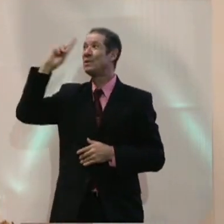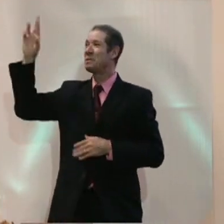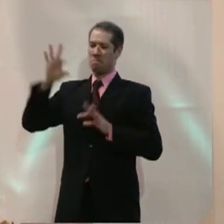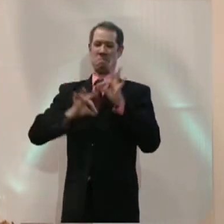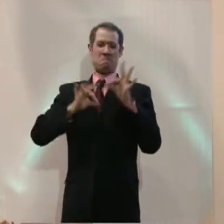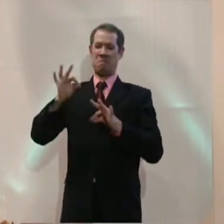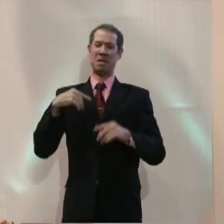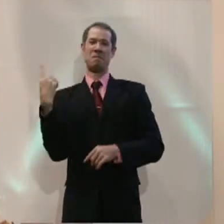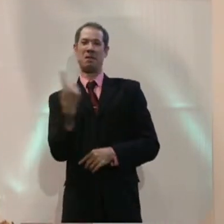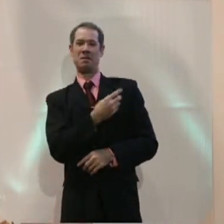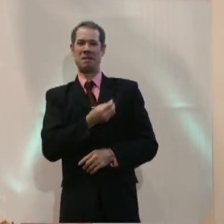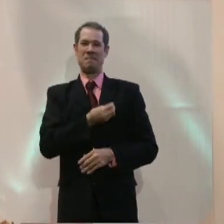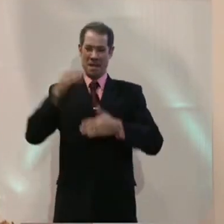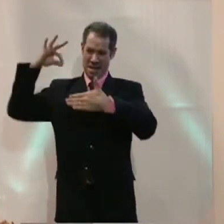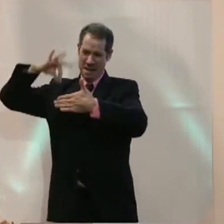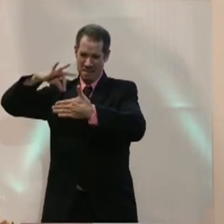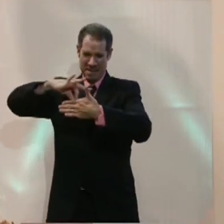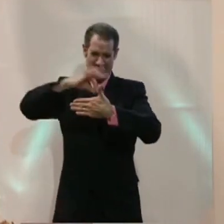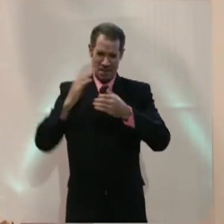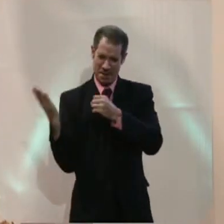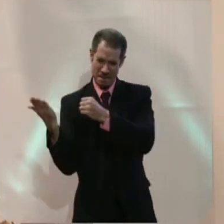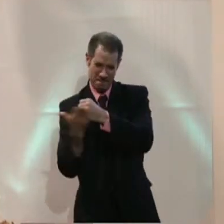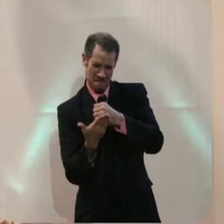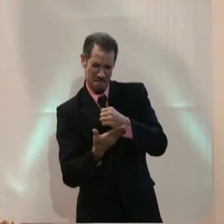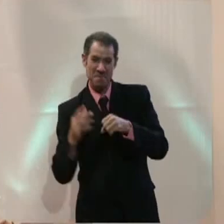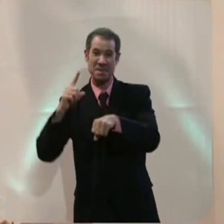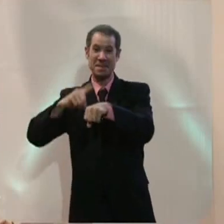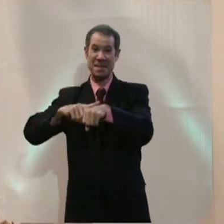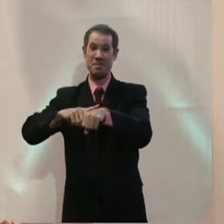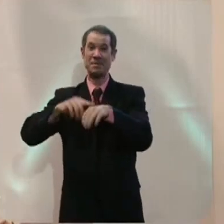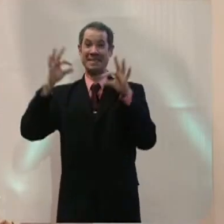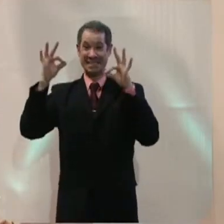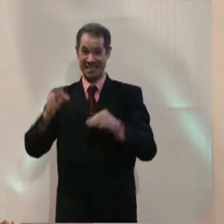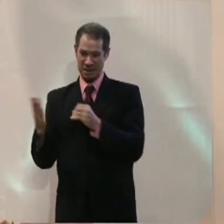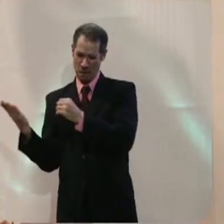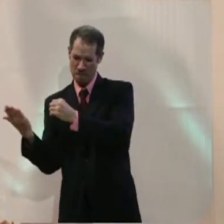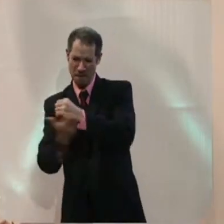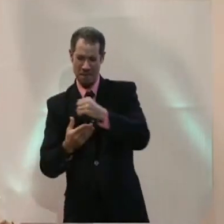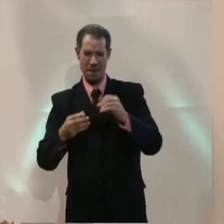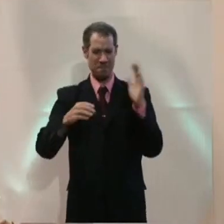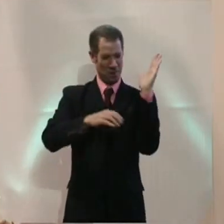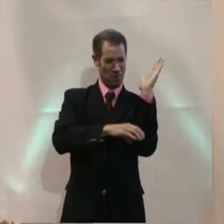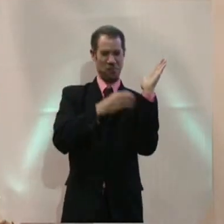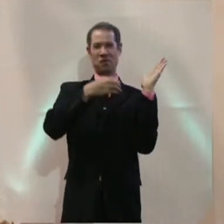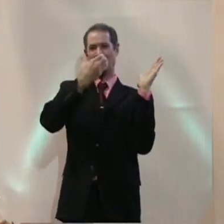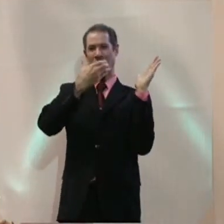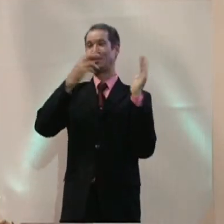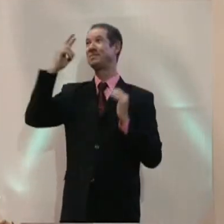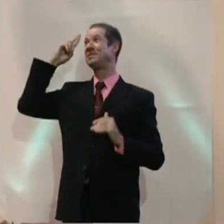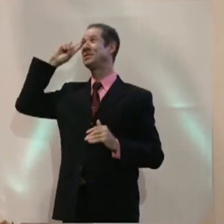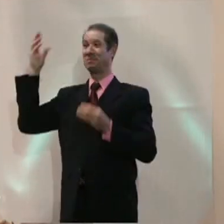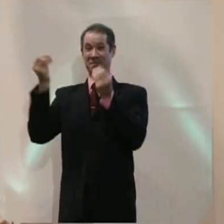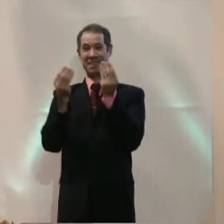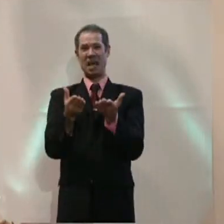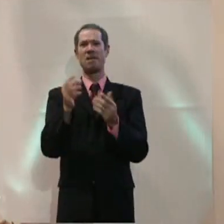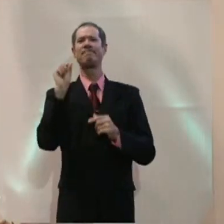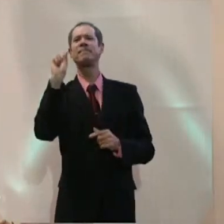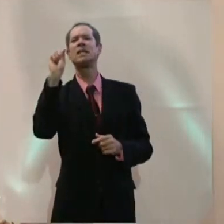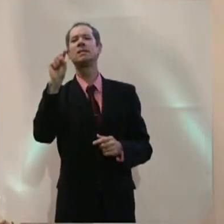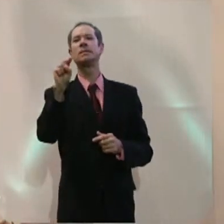vida. Planta a semente e vai, porque no tempo certo você vai colher o fruto que o Senhor vai lhe dar. Quem é